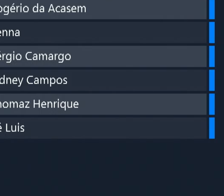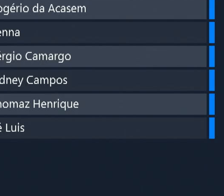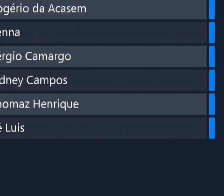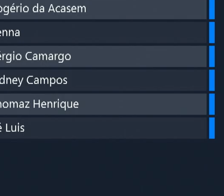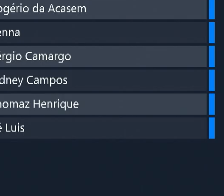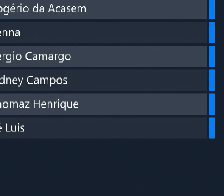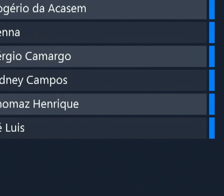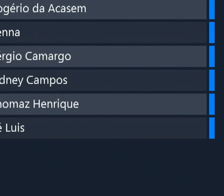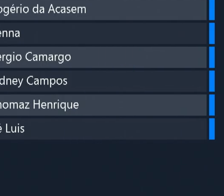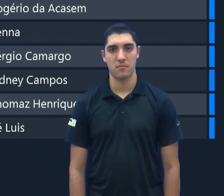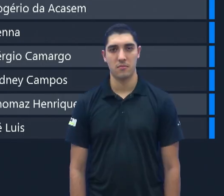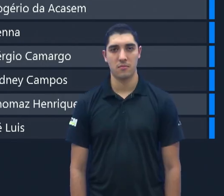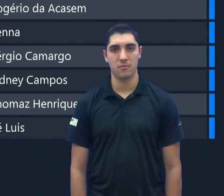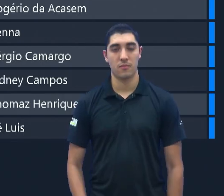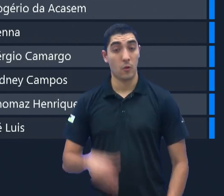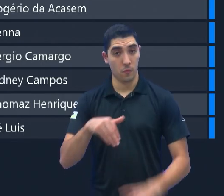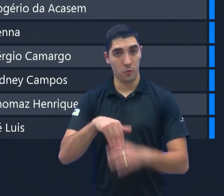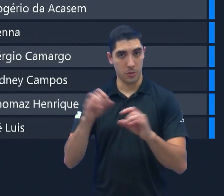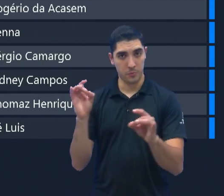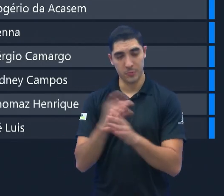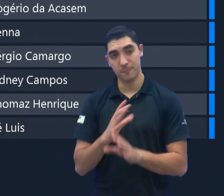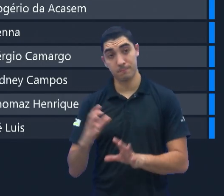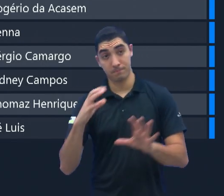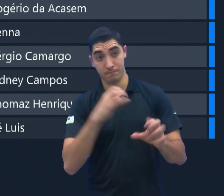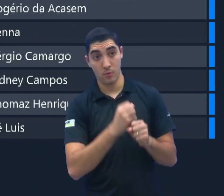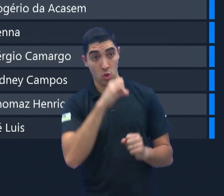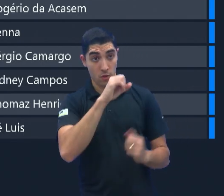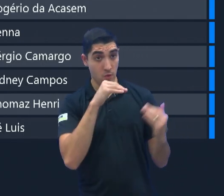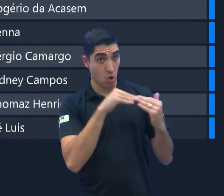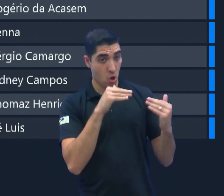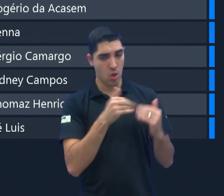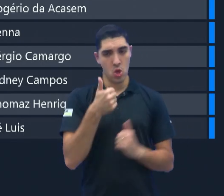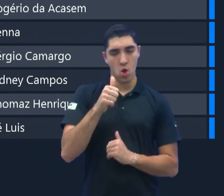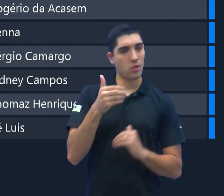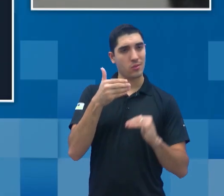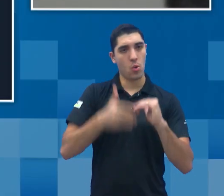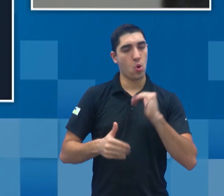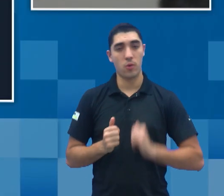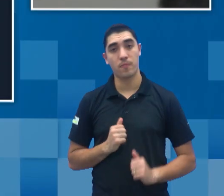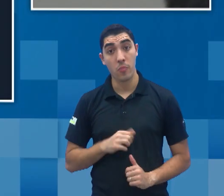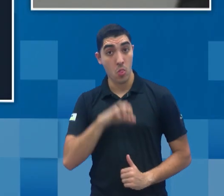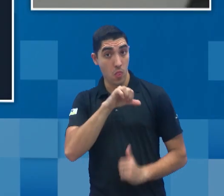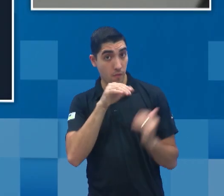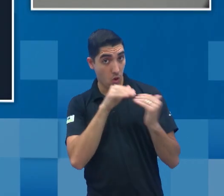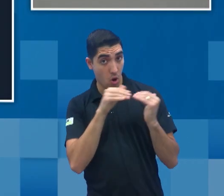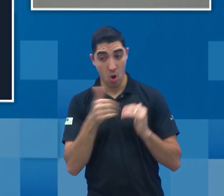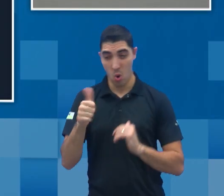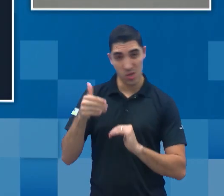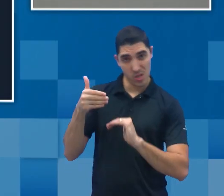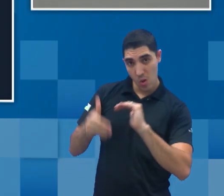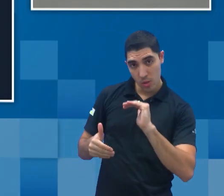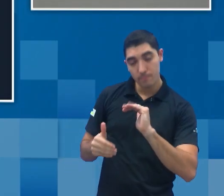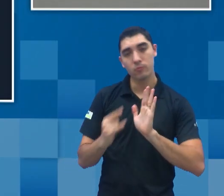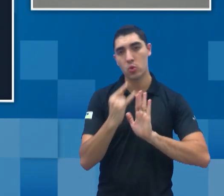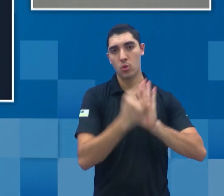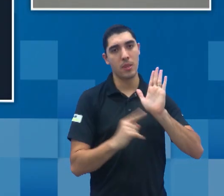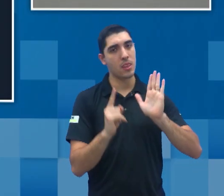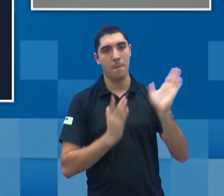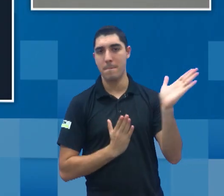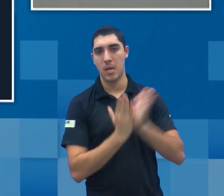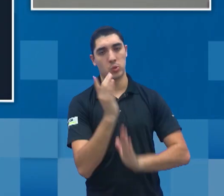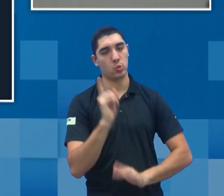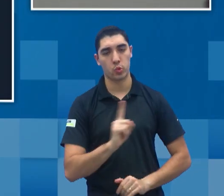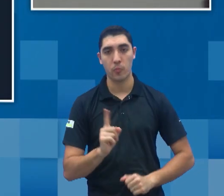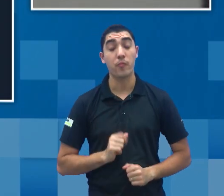Encerrada a votação, 9 votos favoráveis, 11 votos contrários. com 9 votos favoráveis, 11 votos contrários, o requerimento está